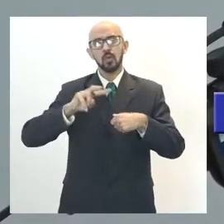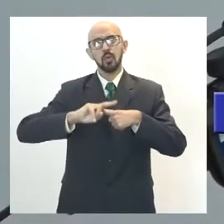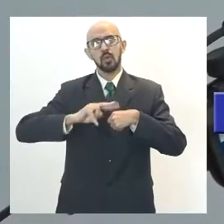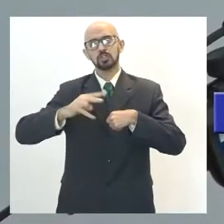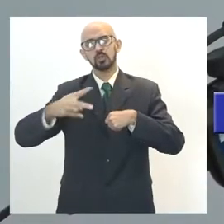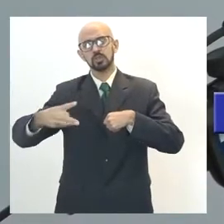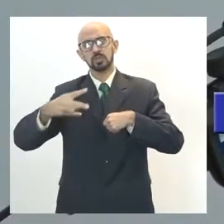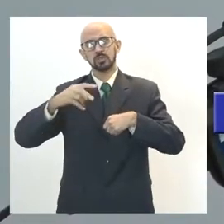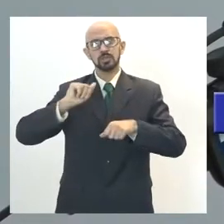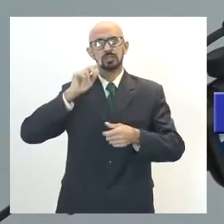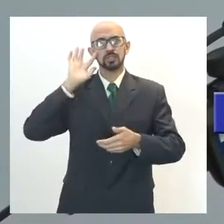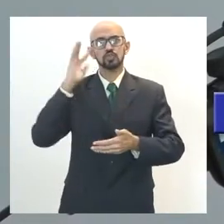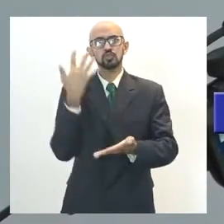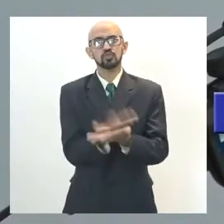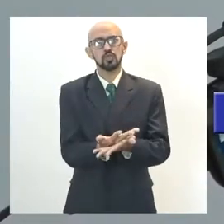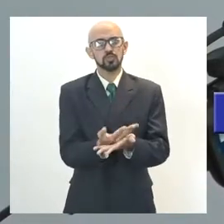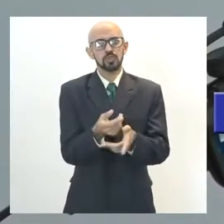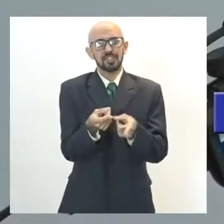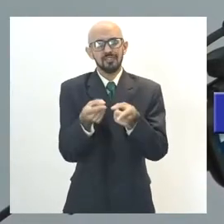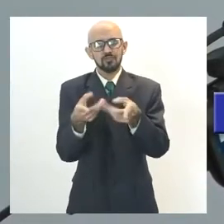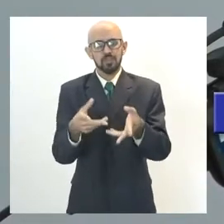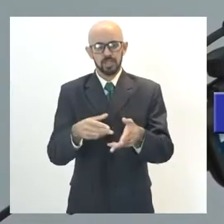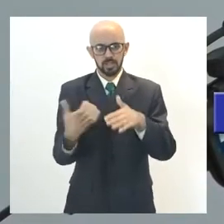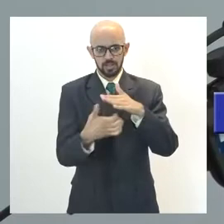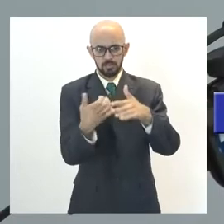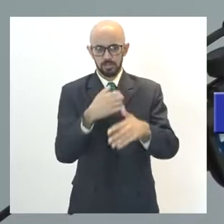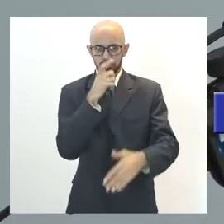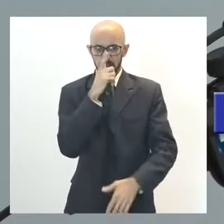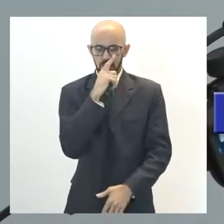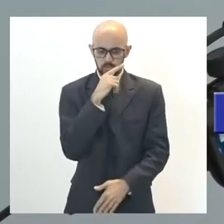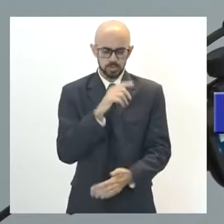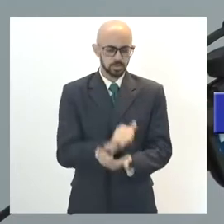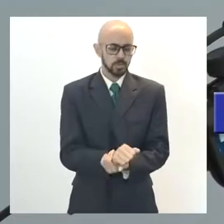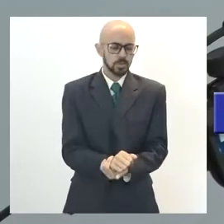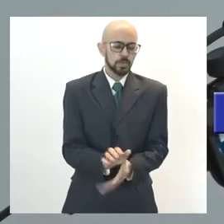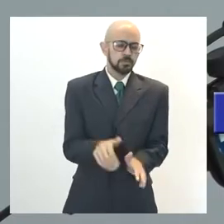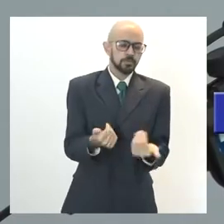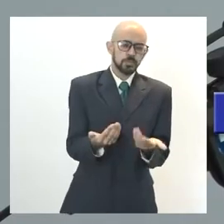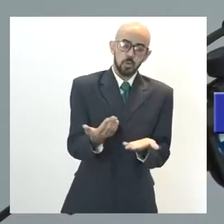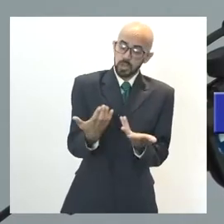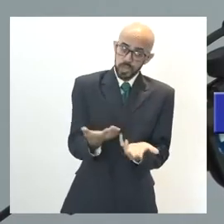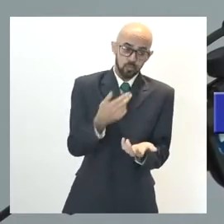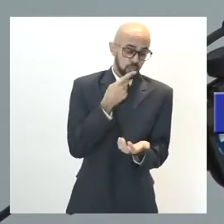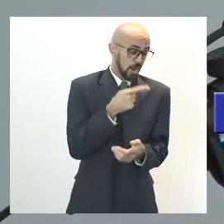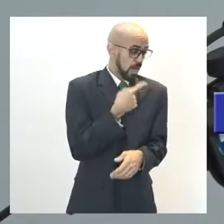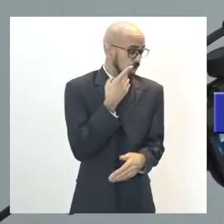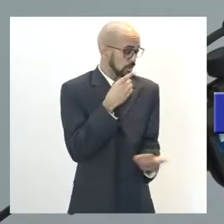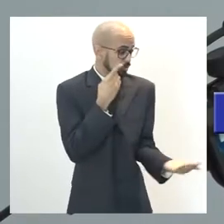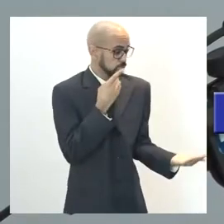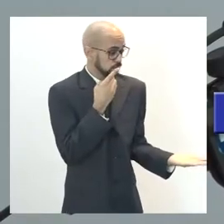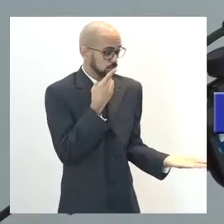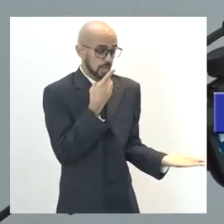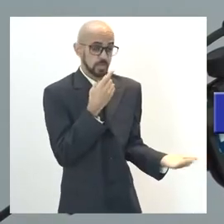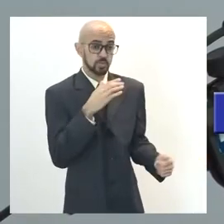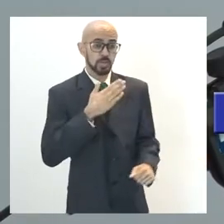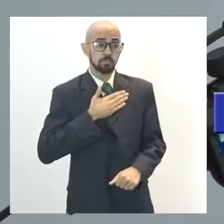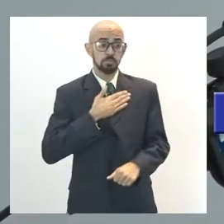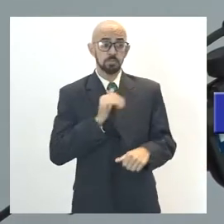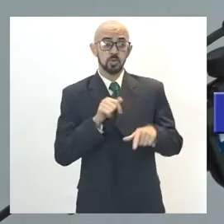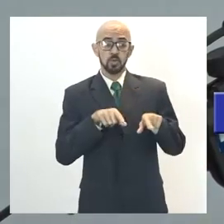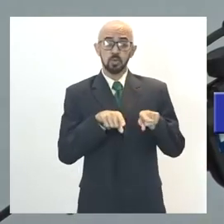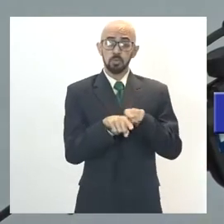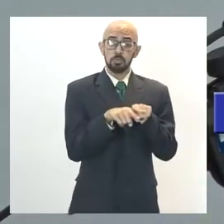da venda da privatização da Cedae eu quero te dizer Deputado Paulo Ramos meu companheiro do PDT